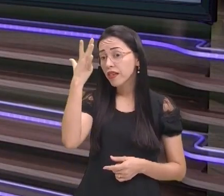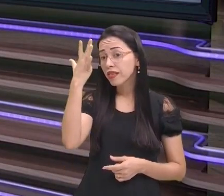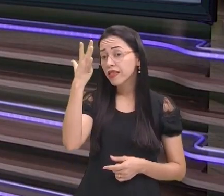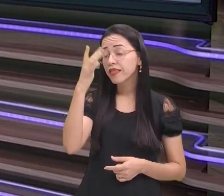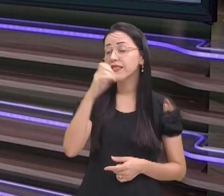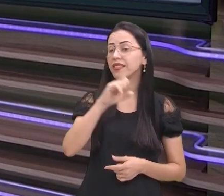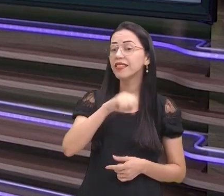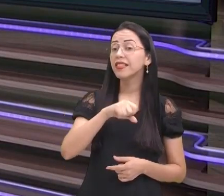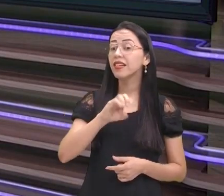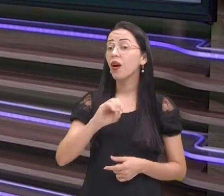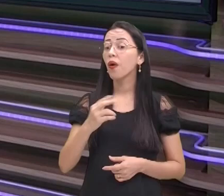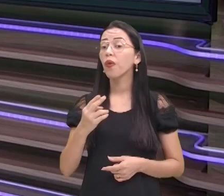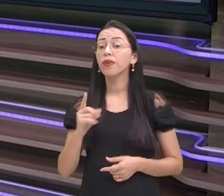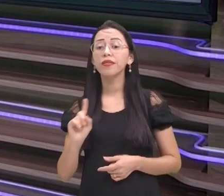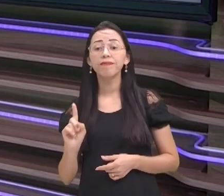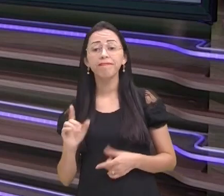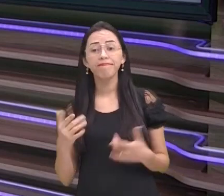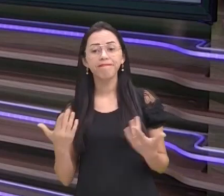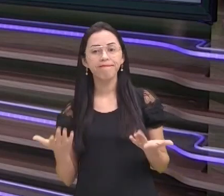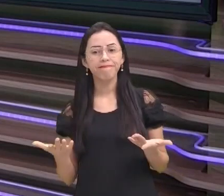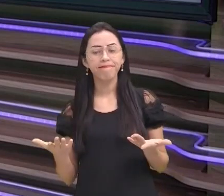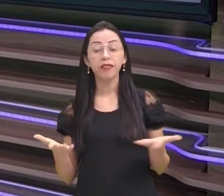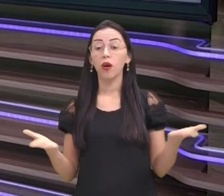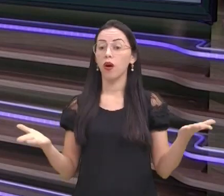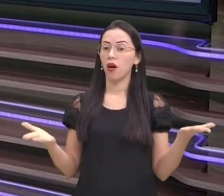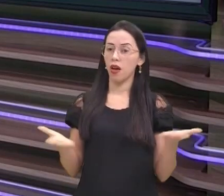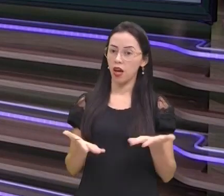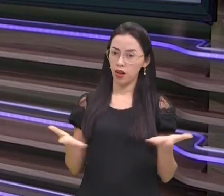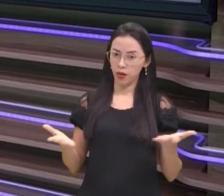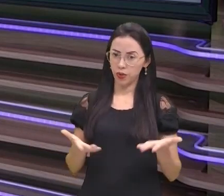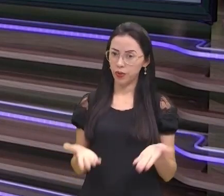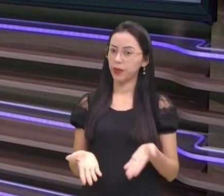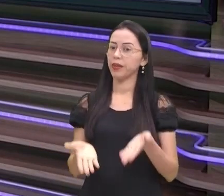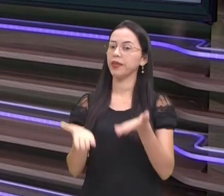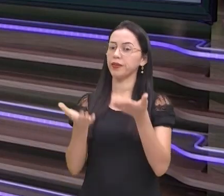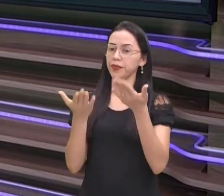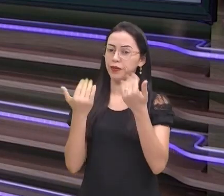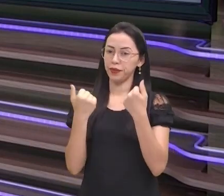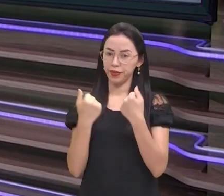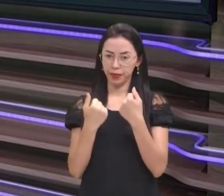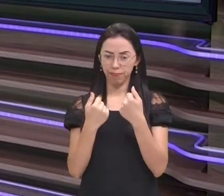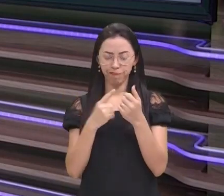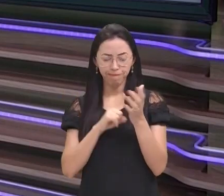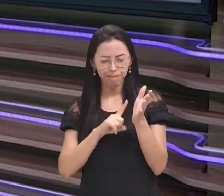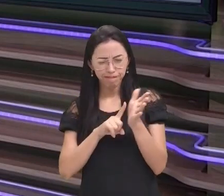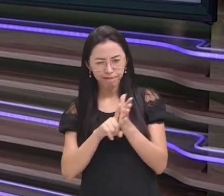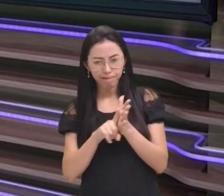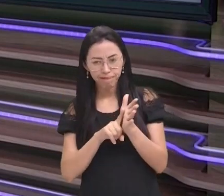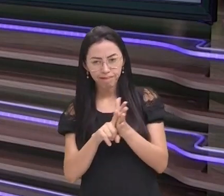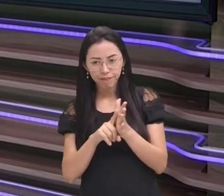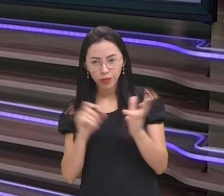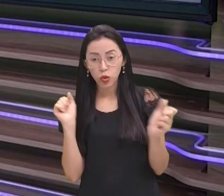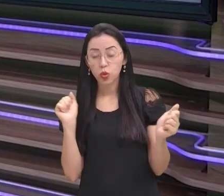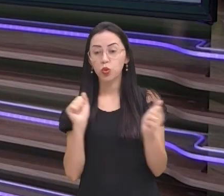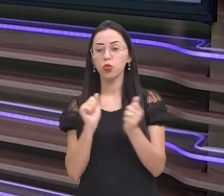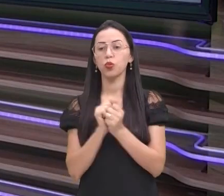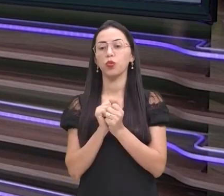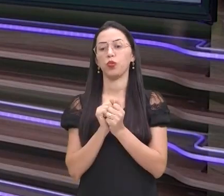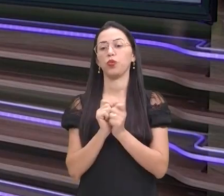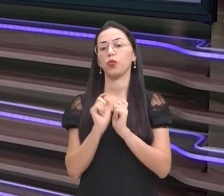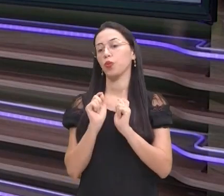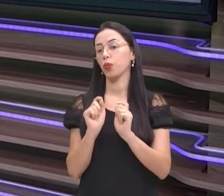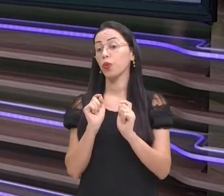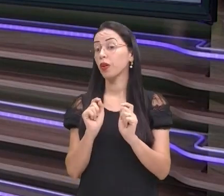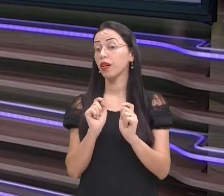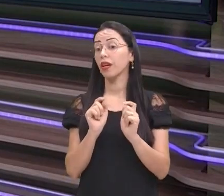não? Então agora nós vamos investigar e desbravar juntinhos as respostas